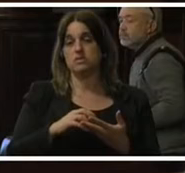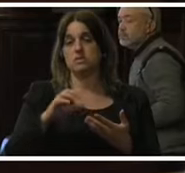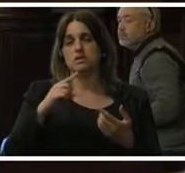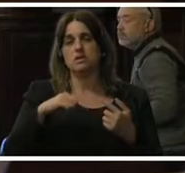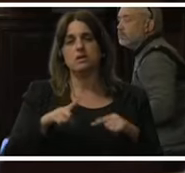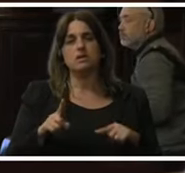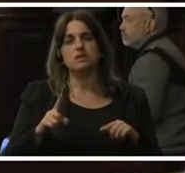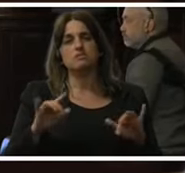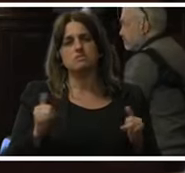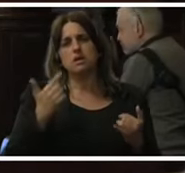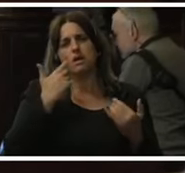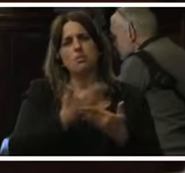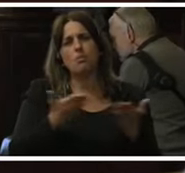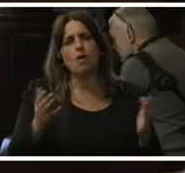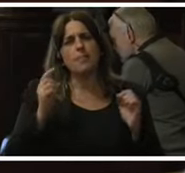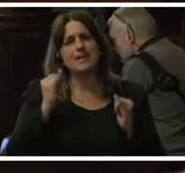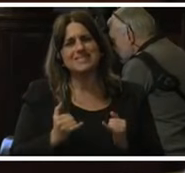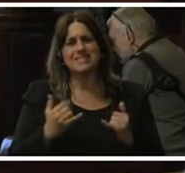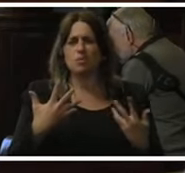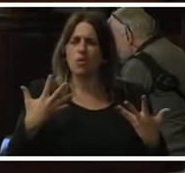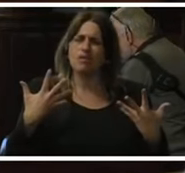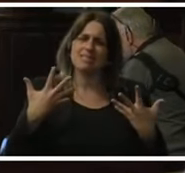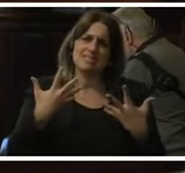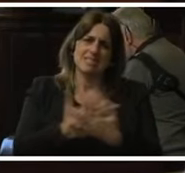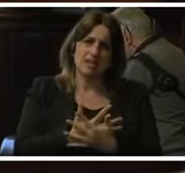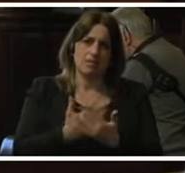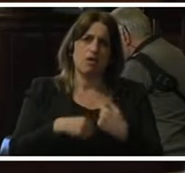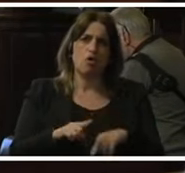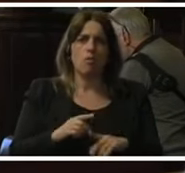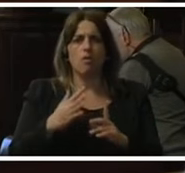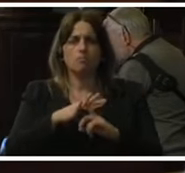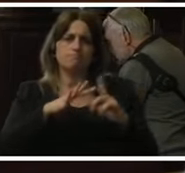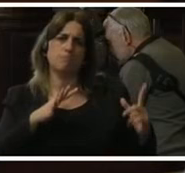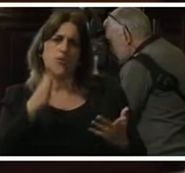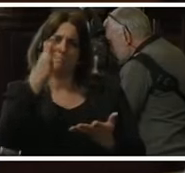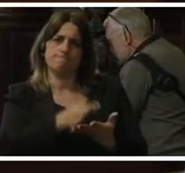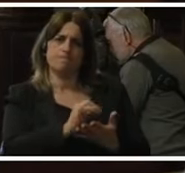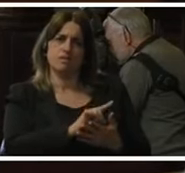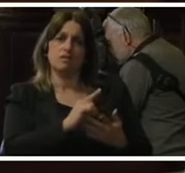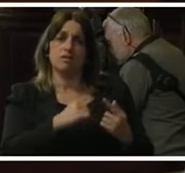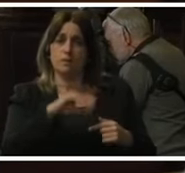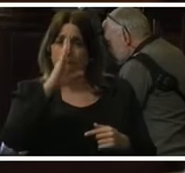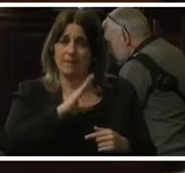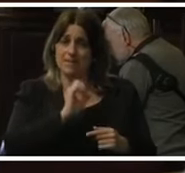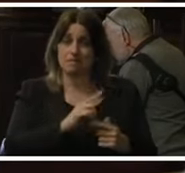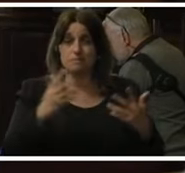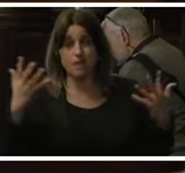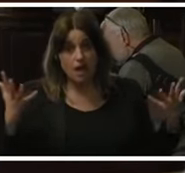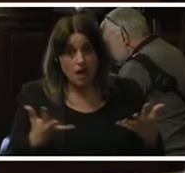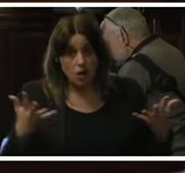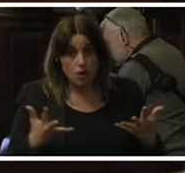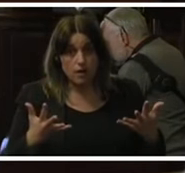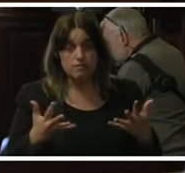pouco toda uma cidade em relação ao tema dos isolados no brasil as condições atuais exigências são